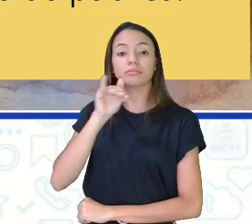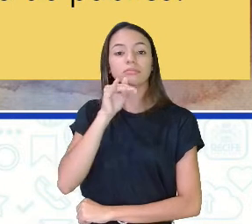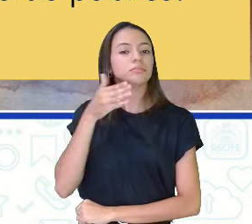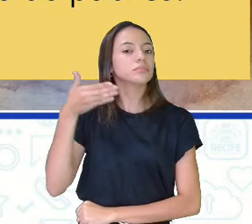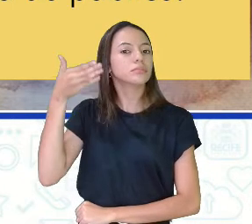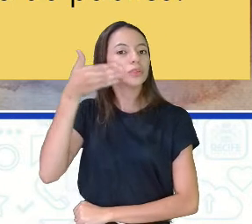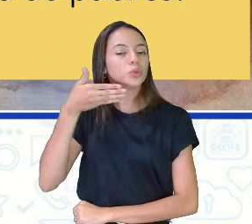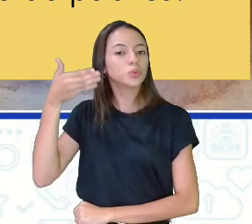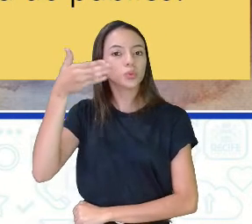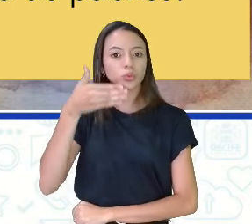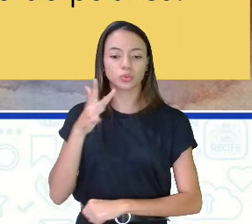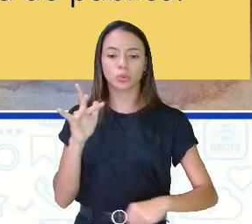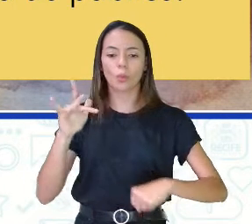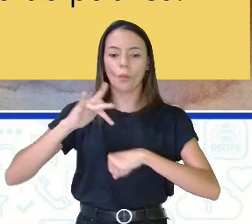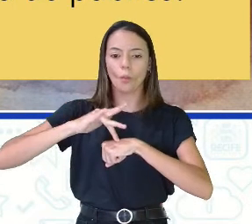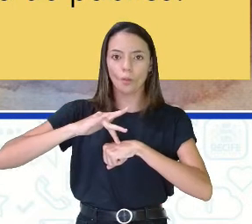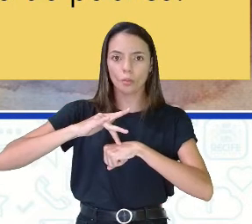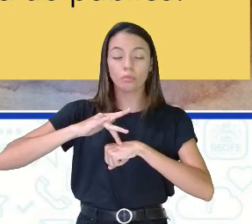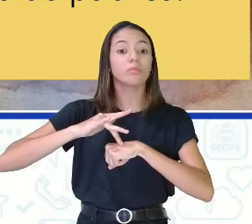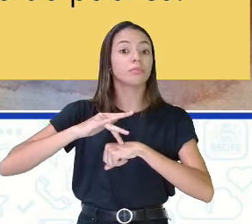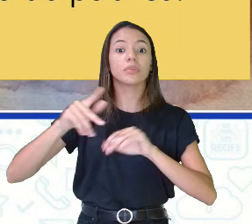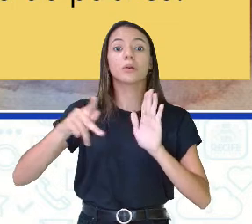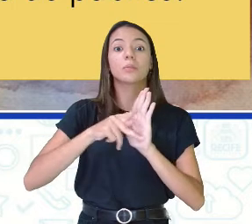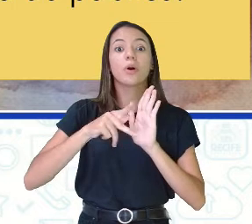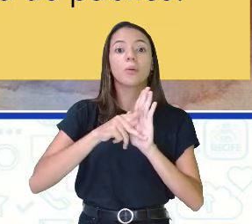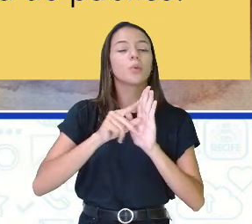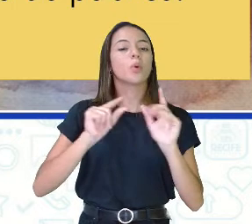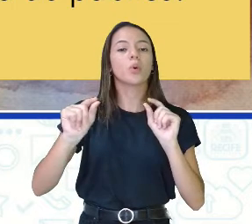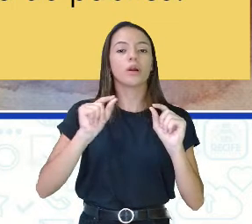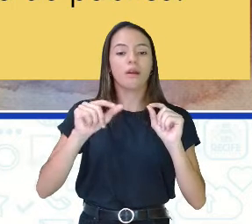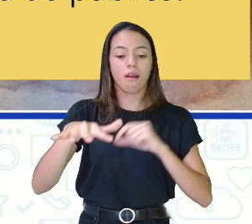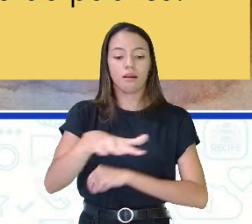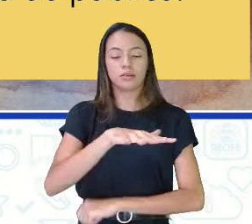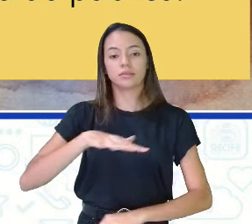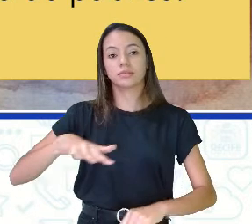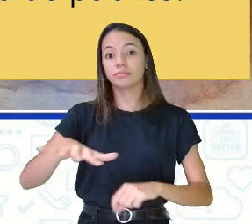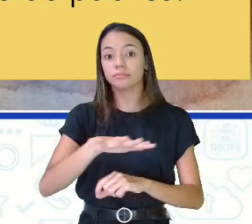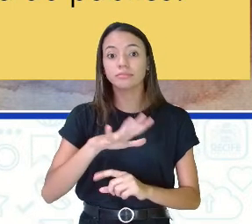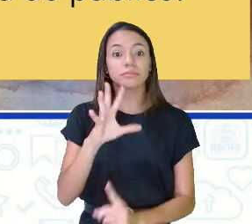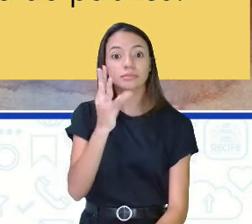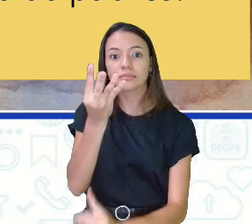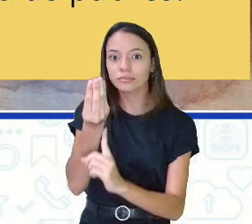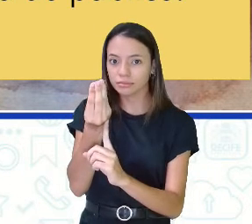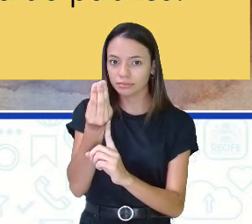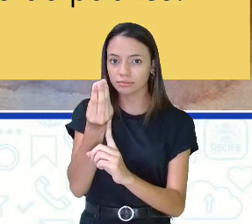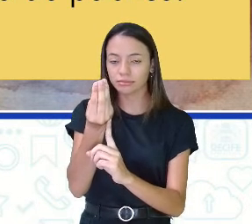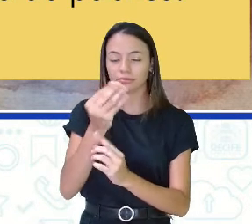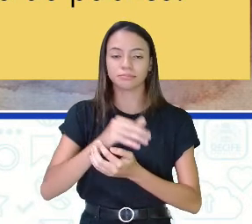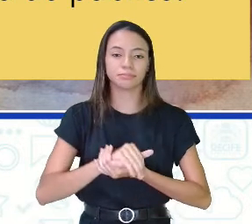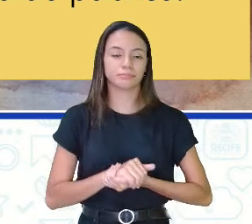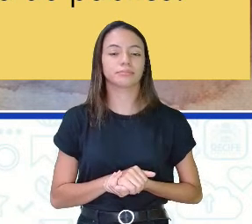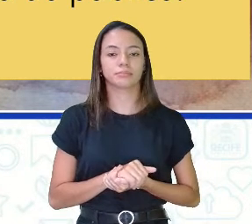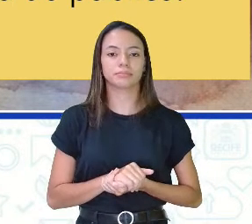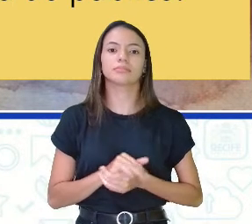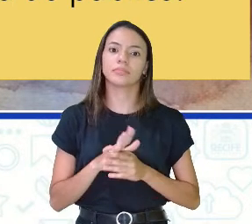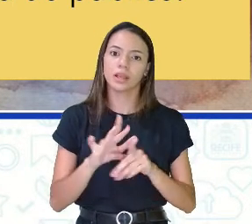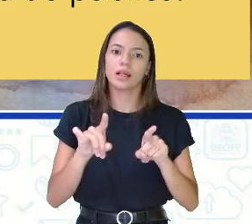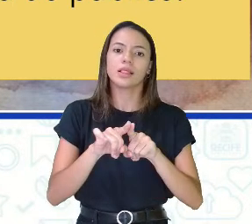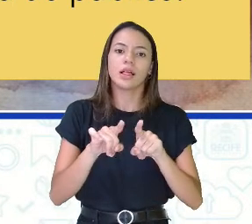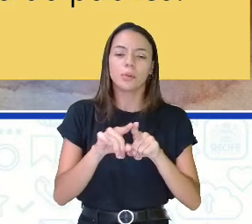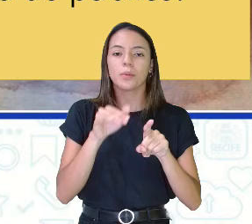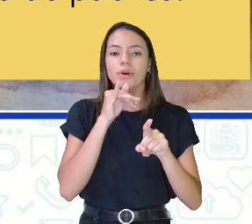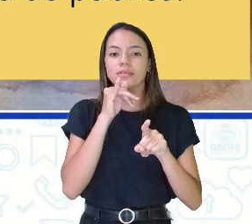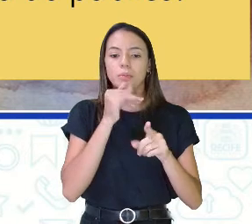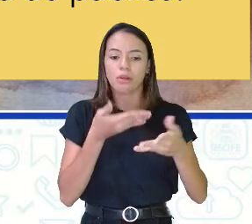que são irônicos, são os discursos do campo artístico, né? É, portanto, uma forma de interlocução com